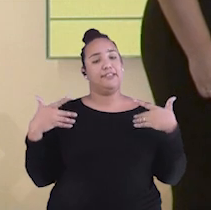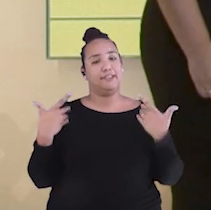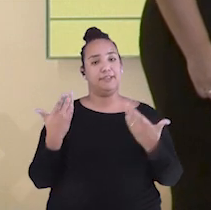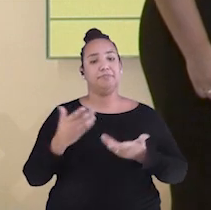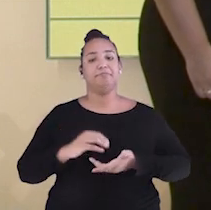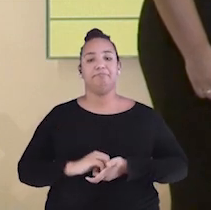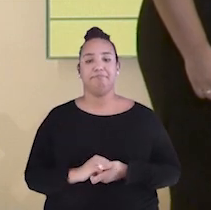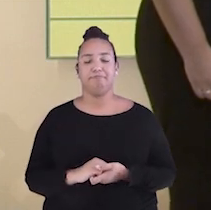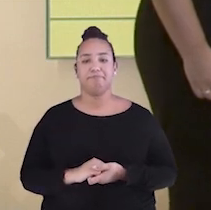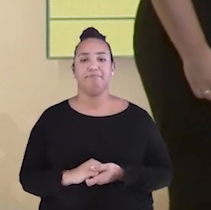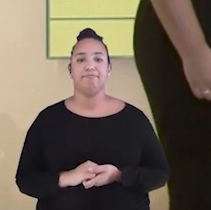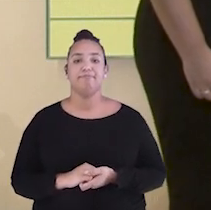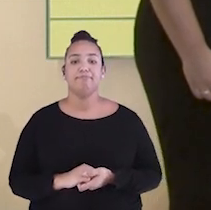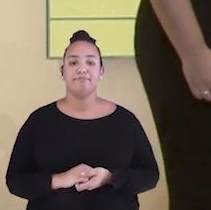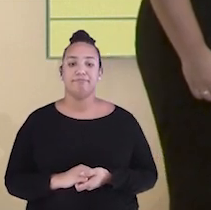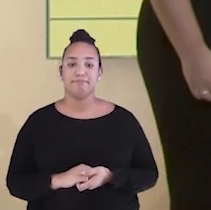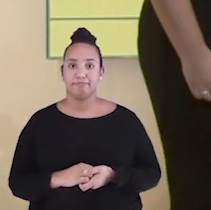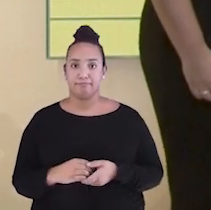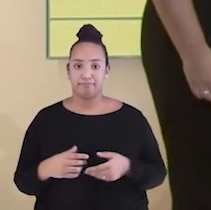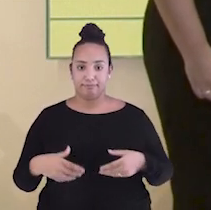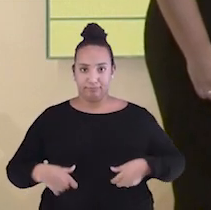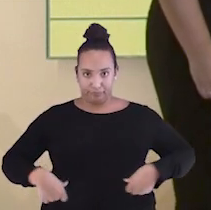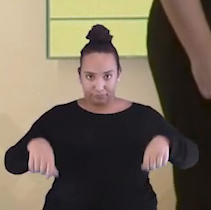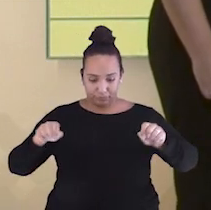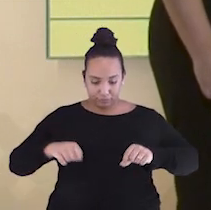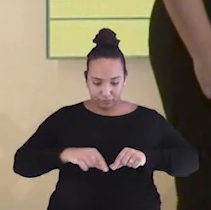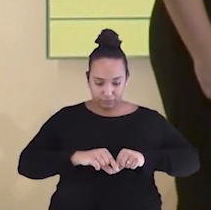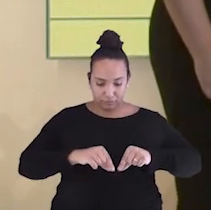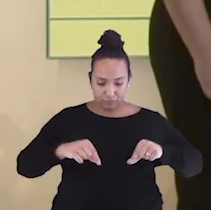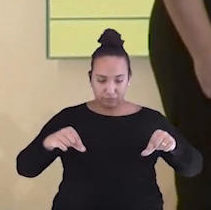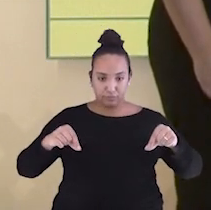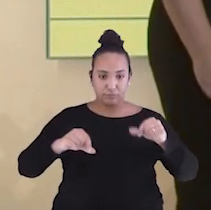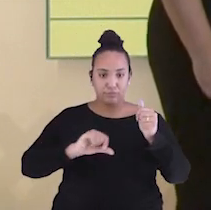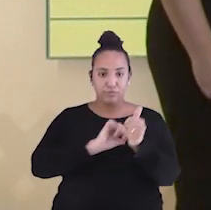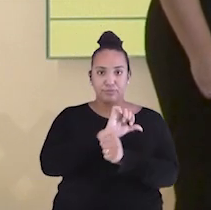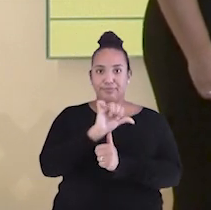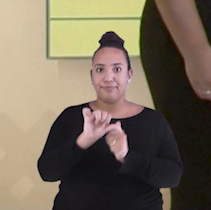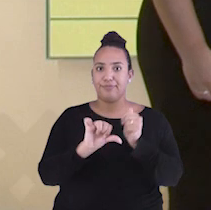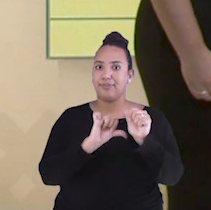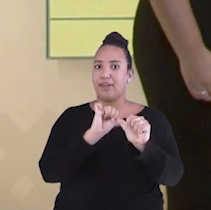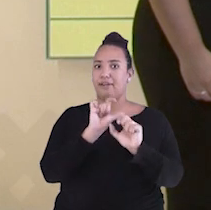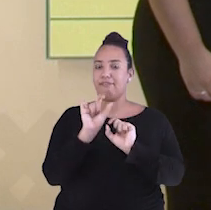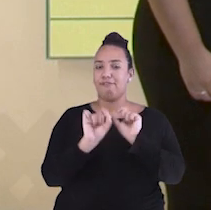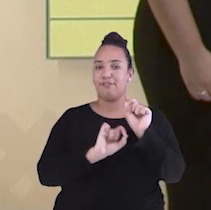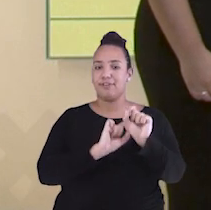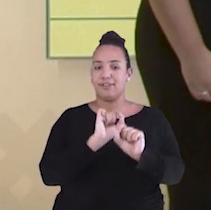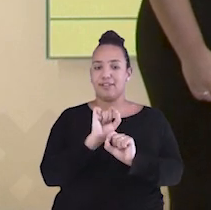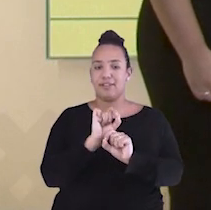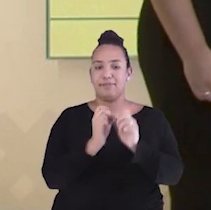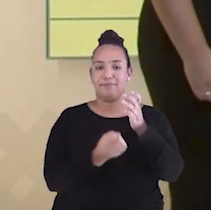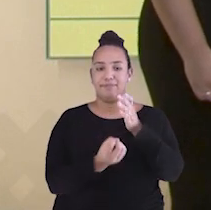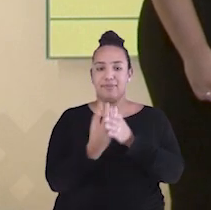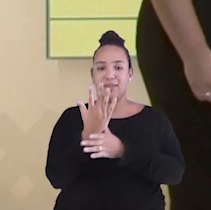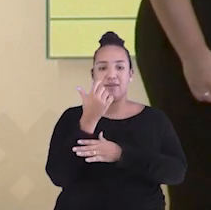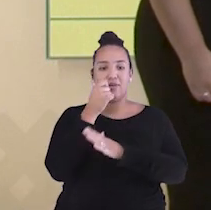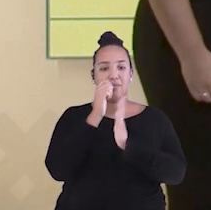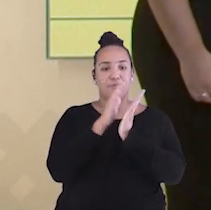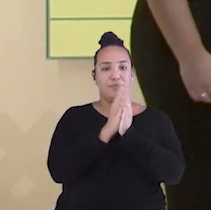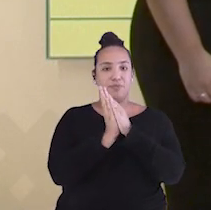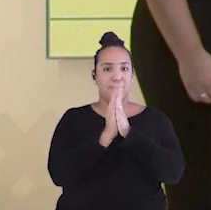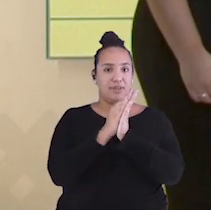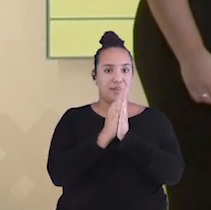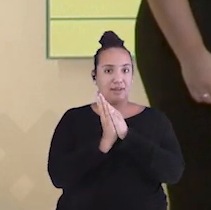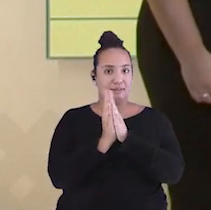caos. E dessas tiras, elas faziam mágica, faziam lindas